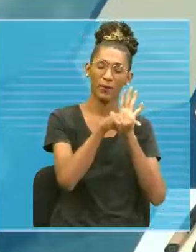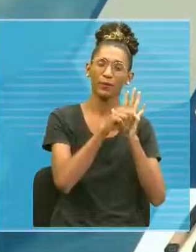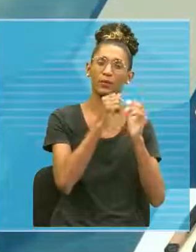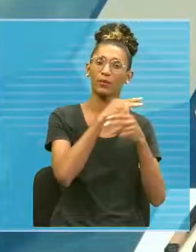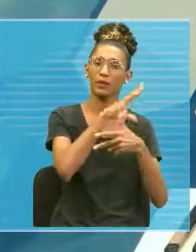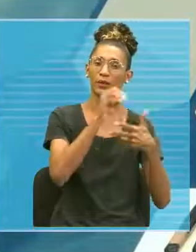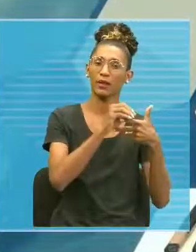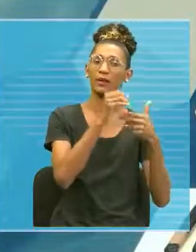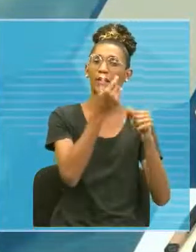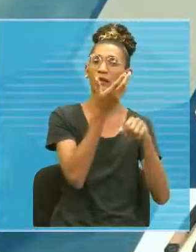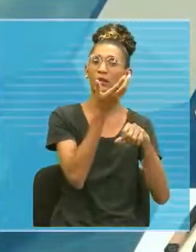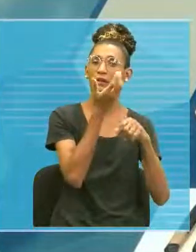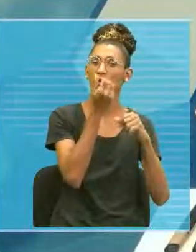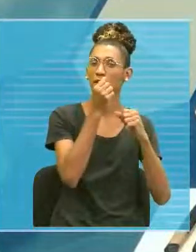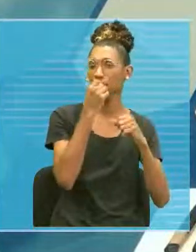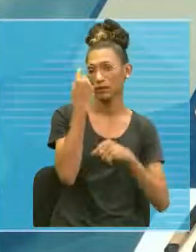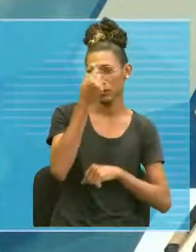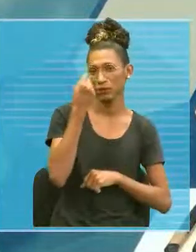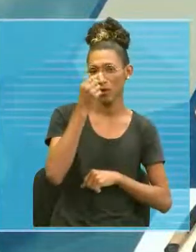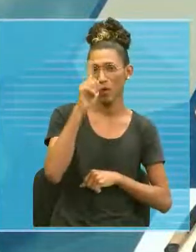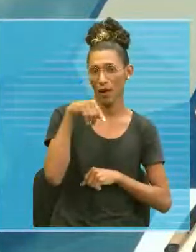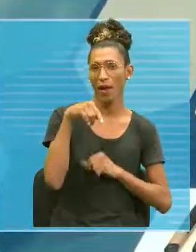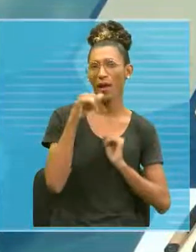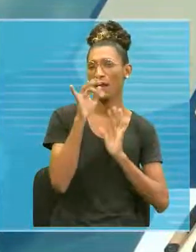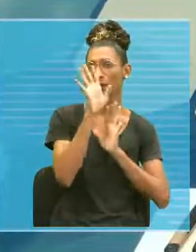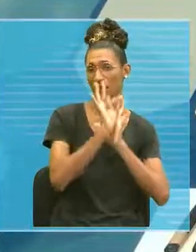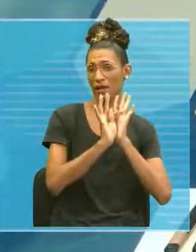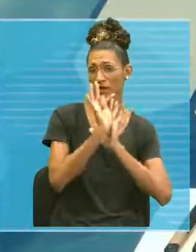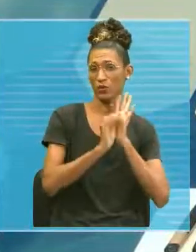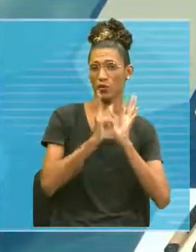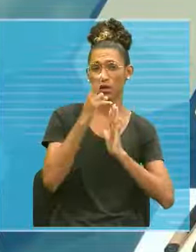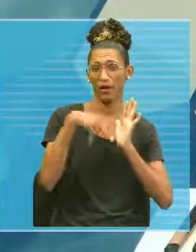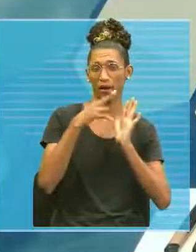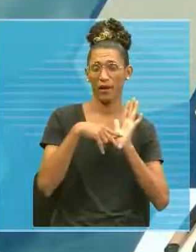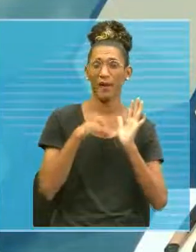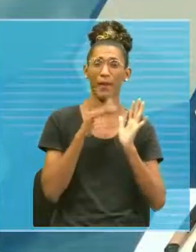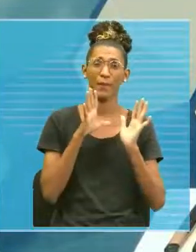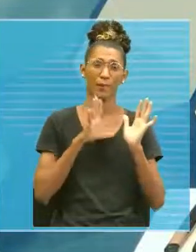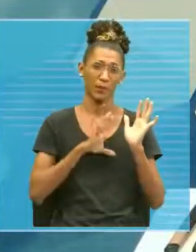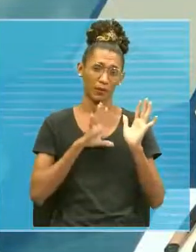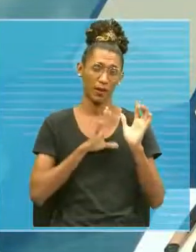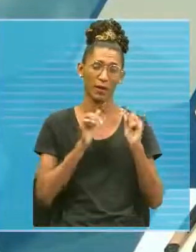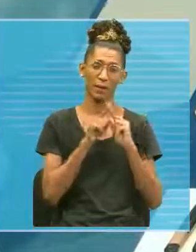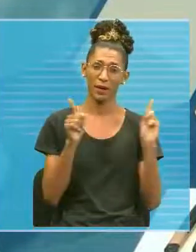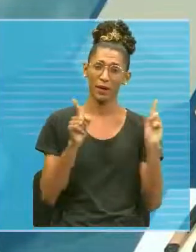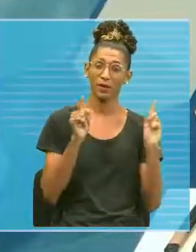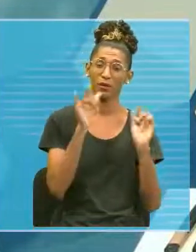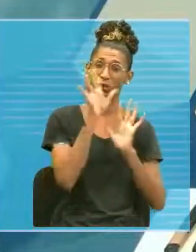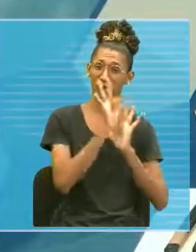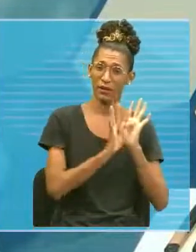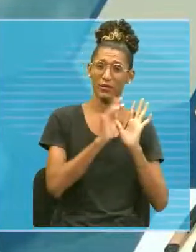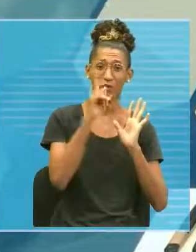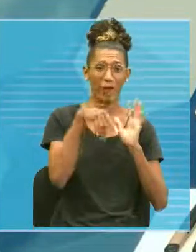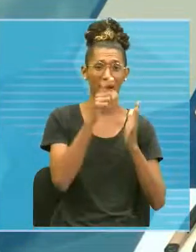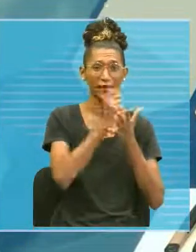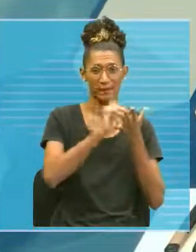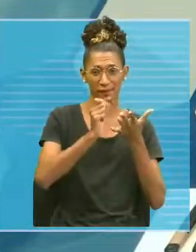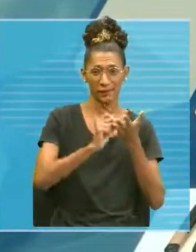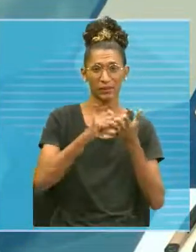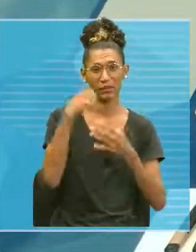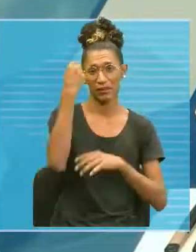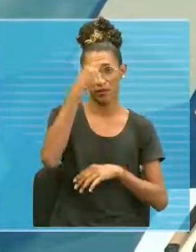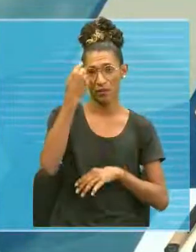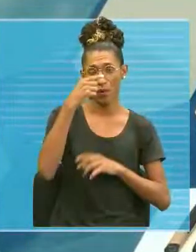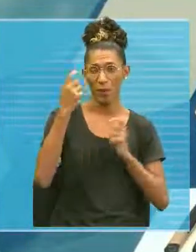ela está em português e o texto em espanhol Então tem que eu preciso eu preciso ler o texto e entender o que é que eu tenho